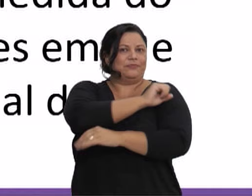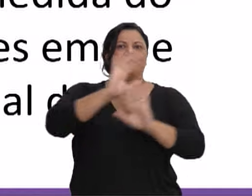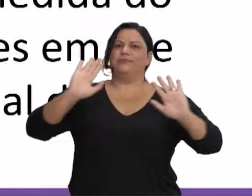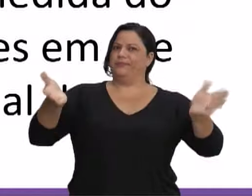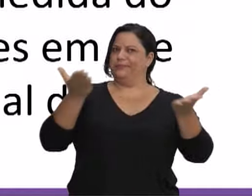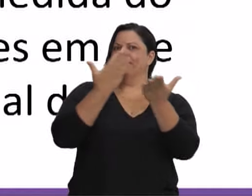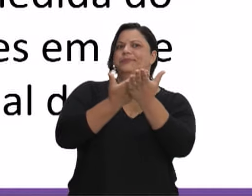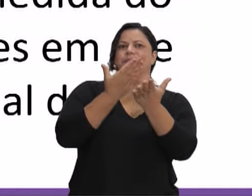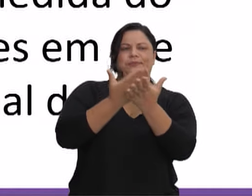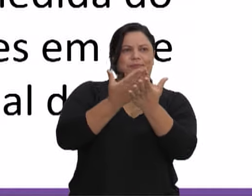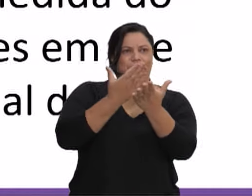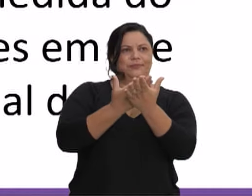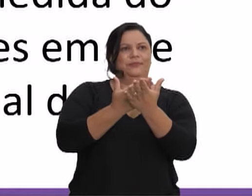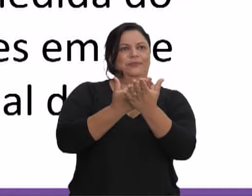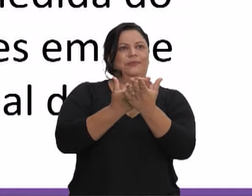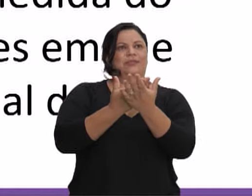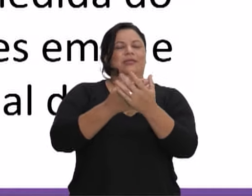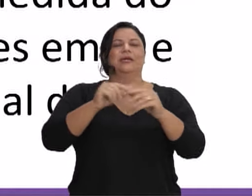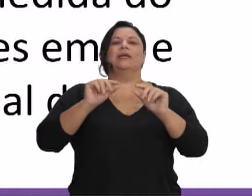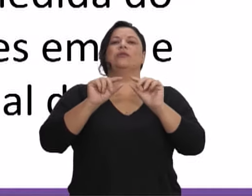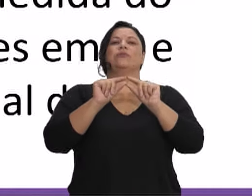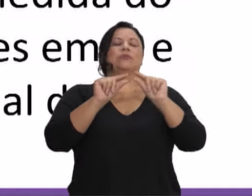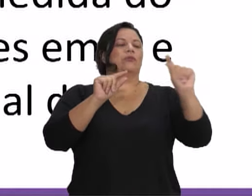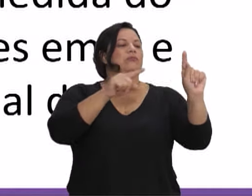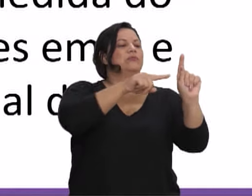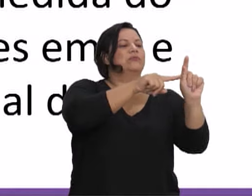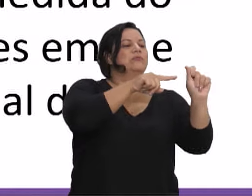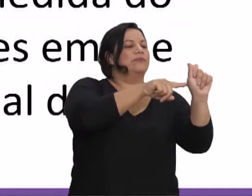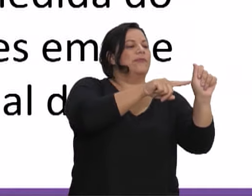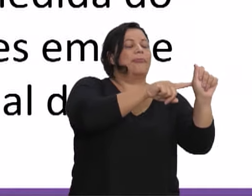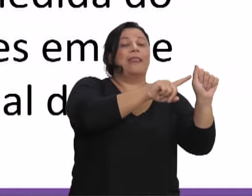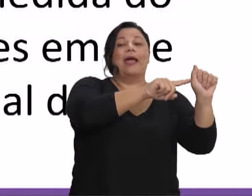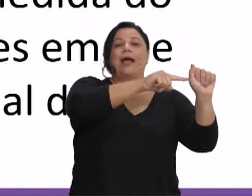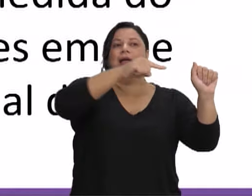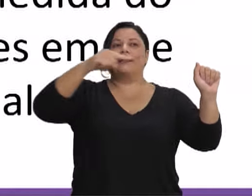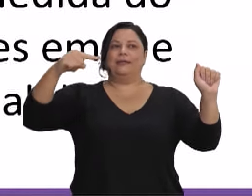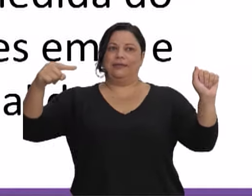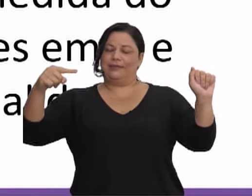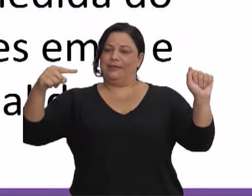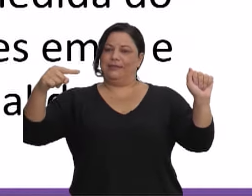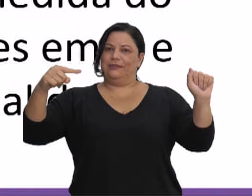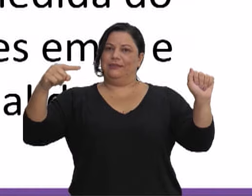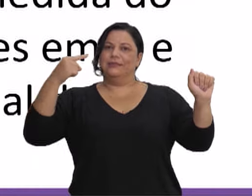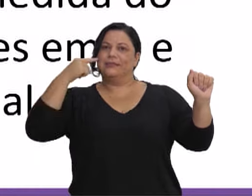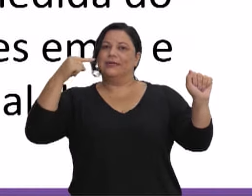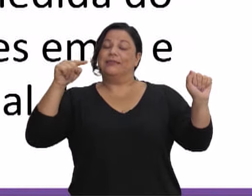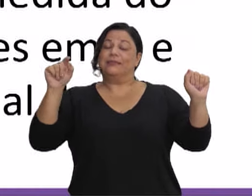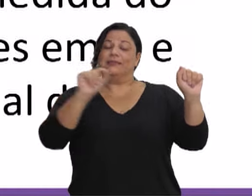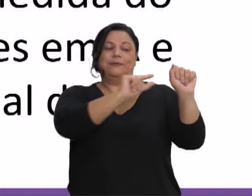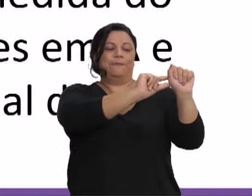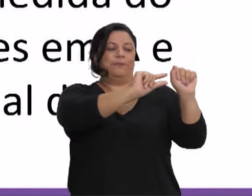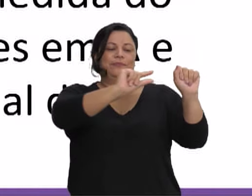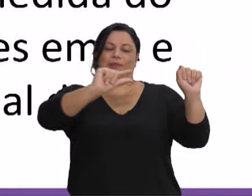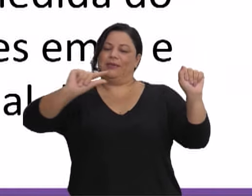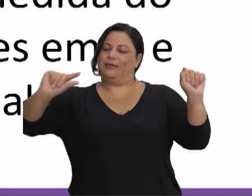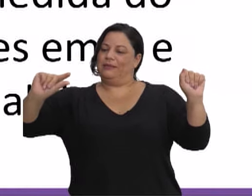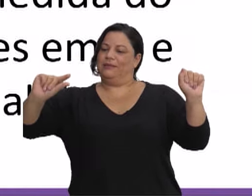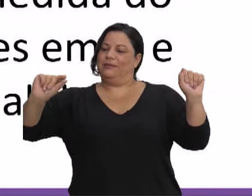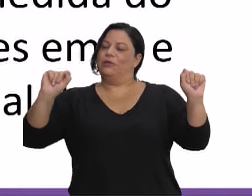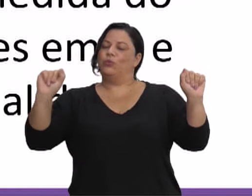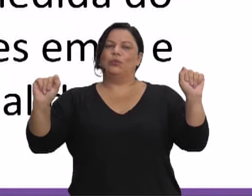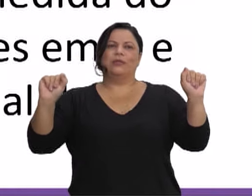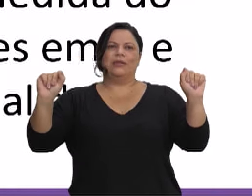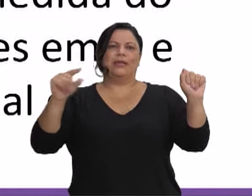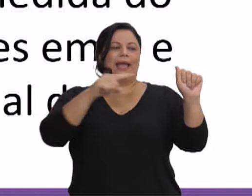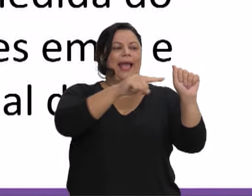tem que a distância de um ponto A até uma reta, né? É a medida de segmento de reta de extremidades em